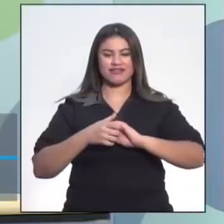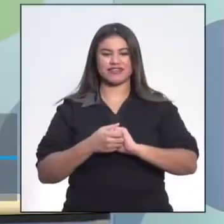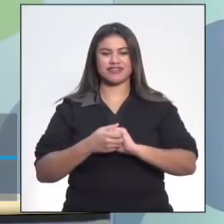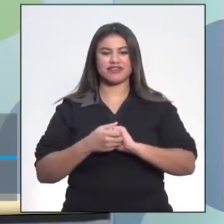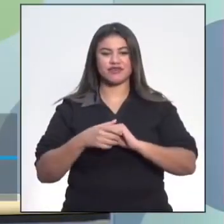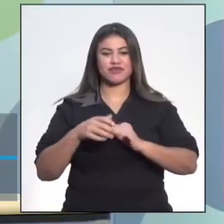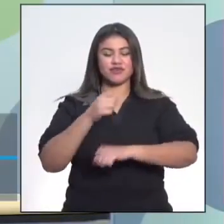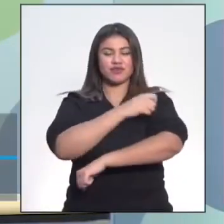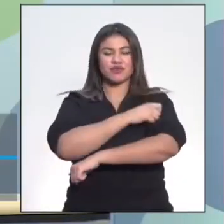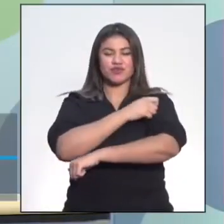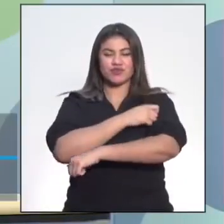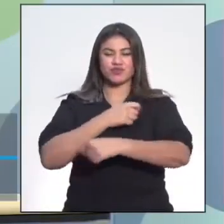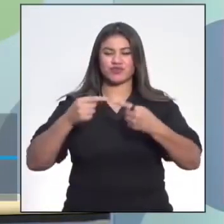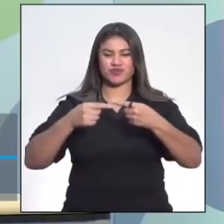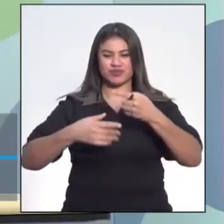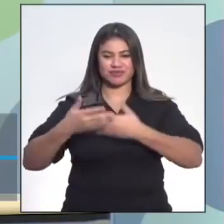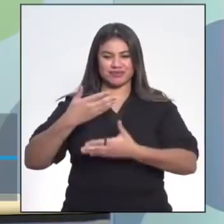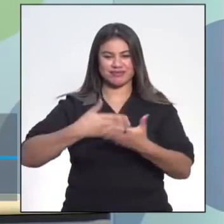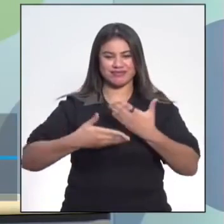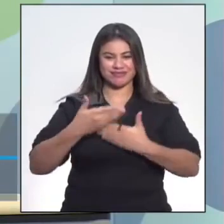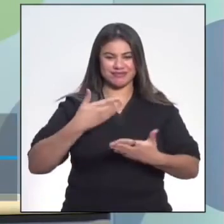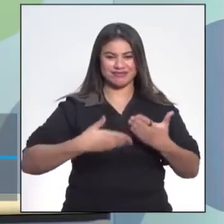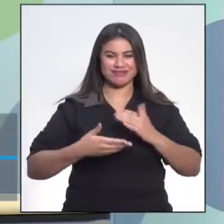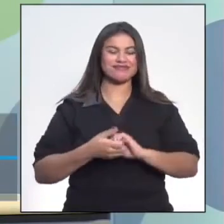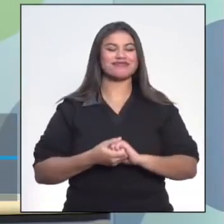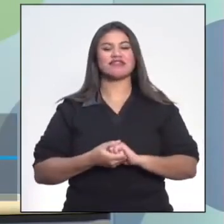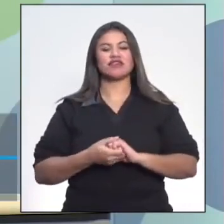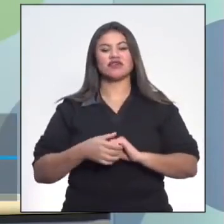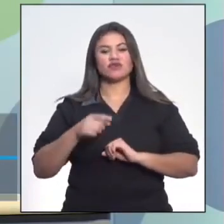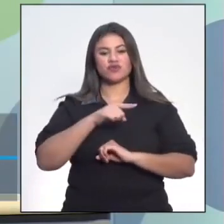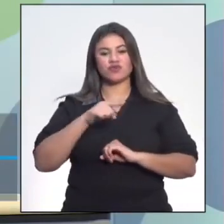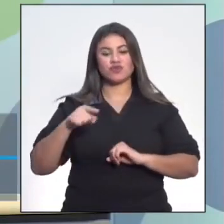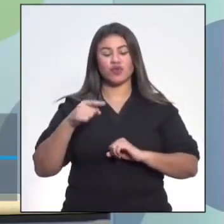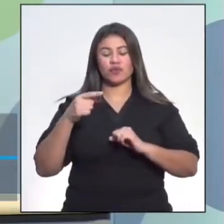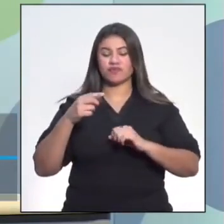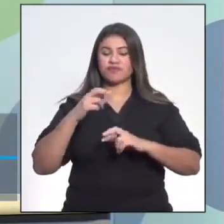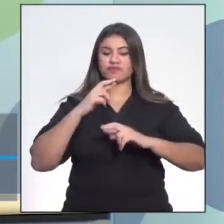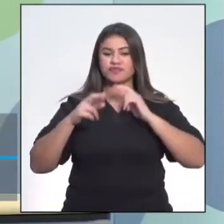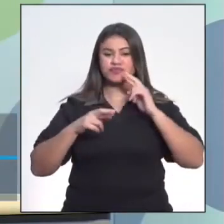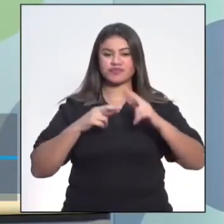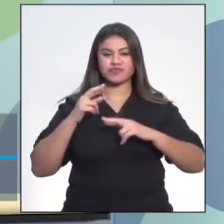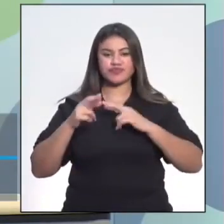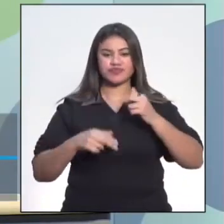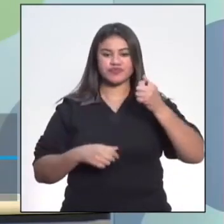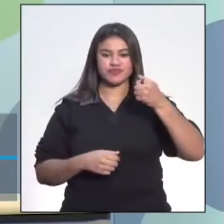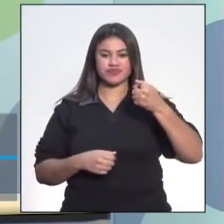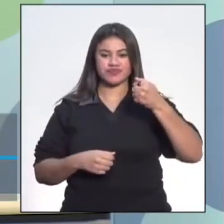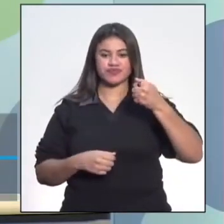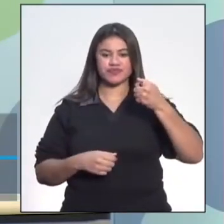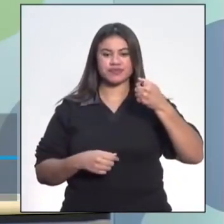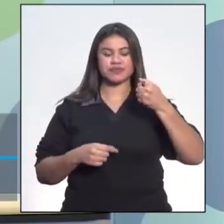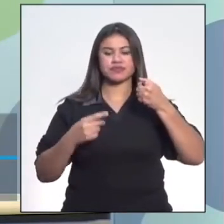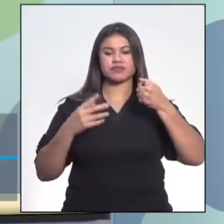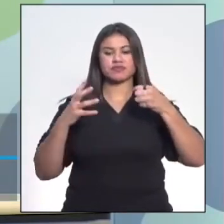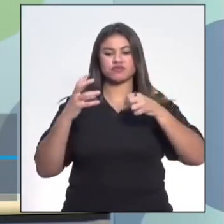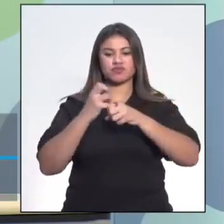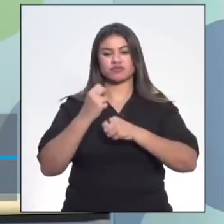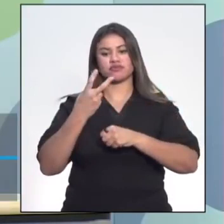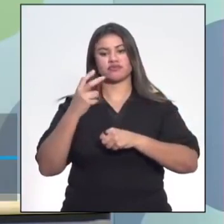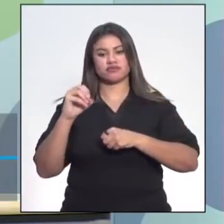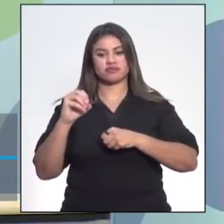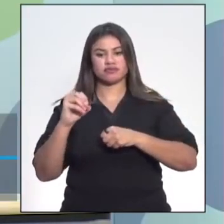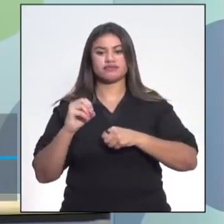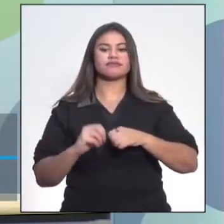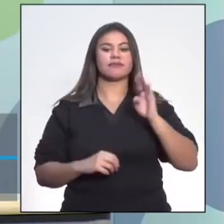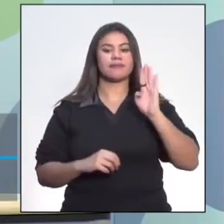médio estão participando muito do chat. Nós tivemos alunos que responderam que na letra A vai dar 20 e que na